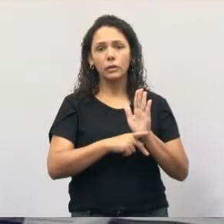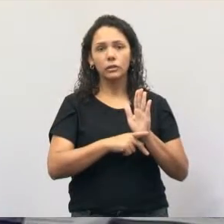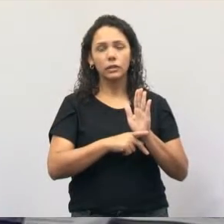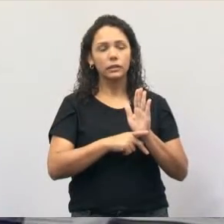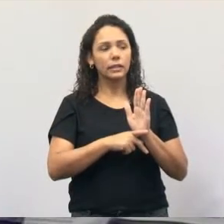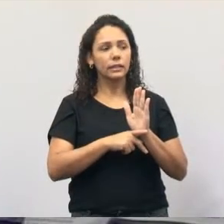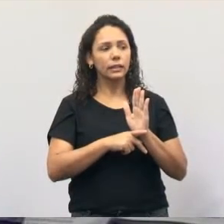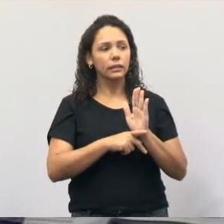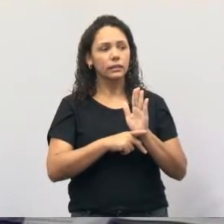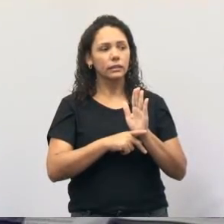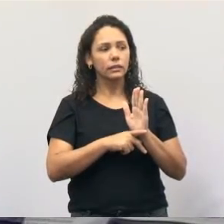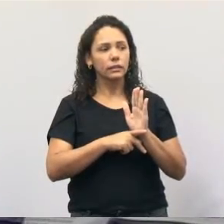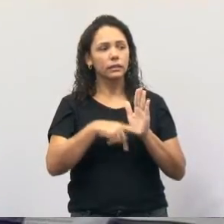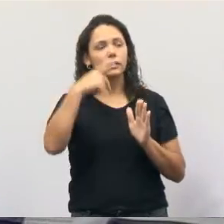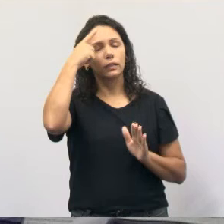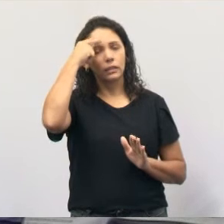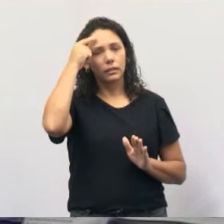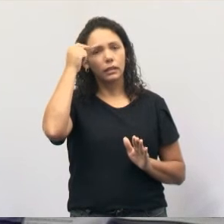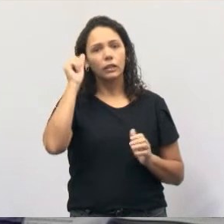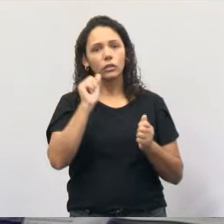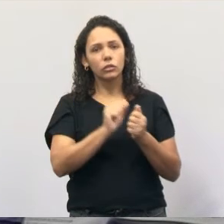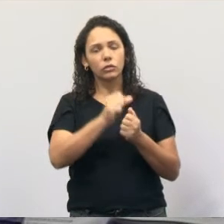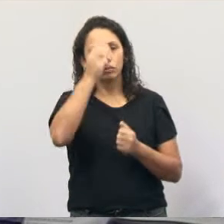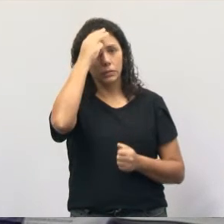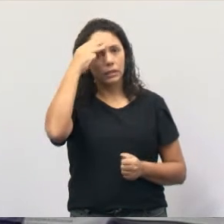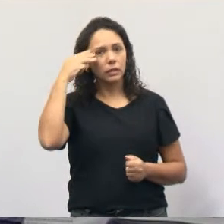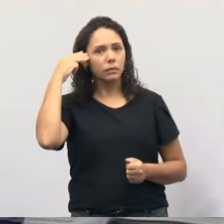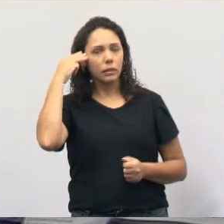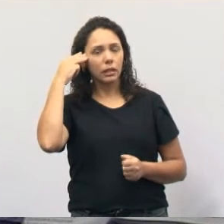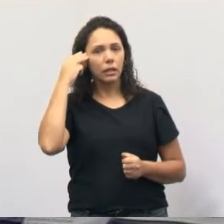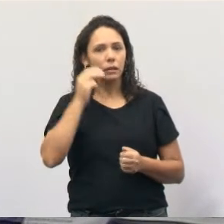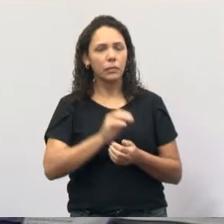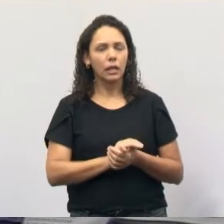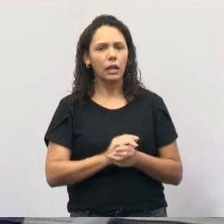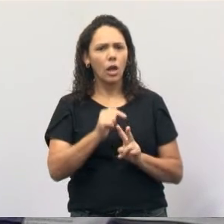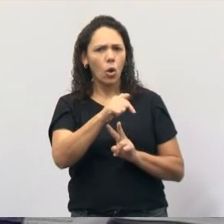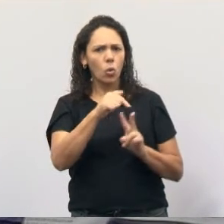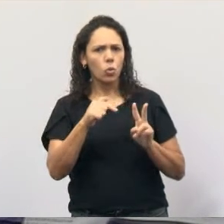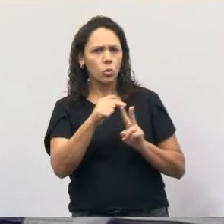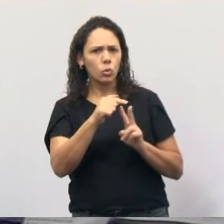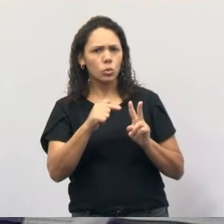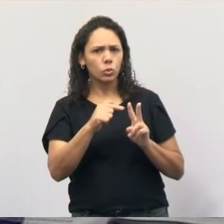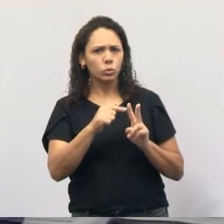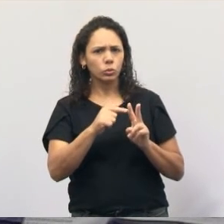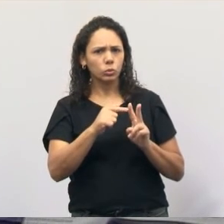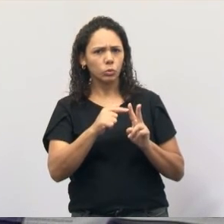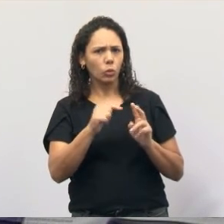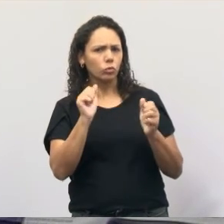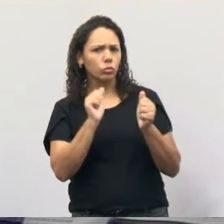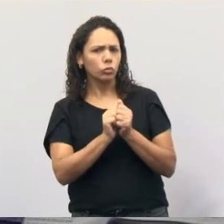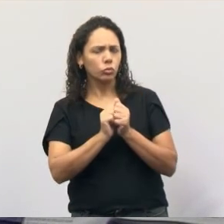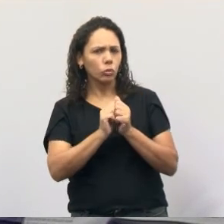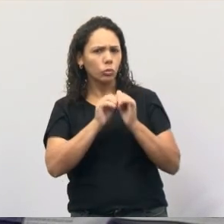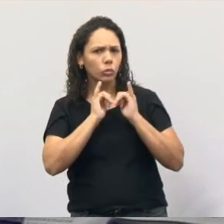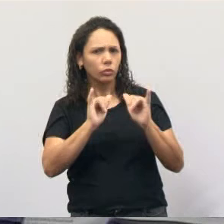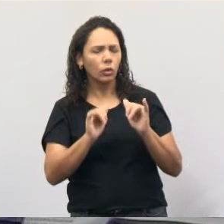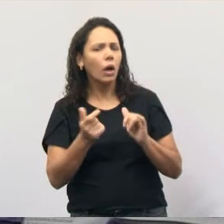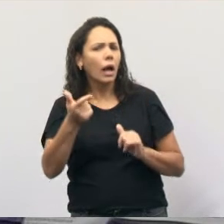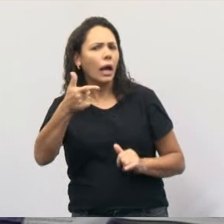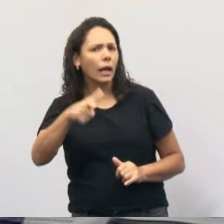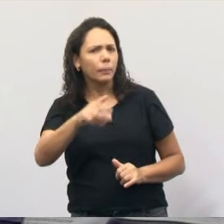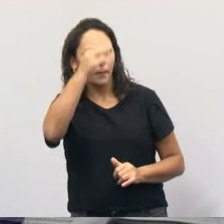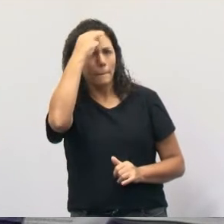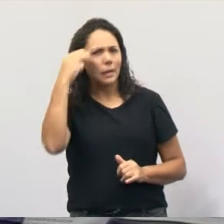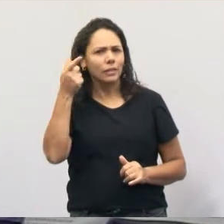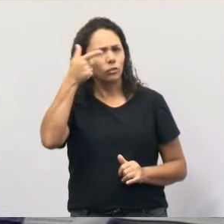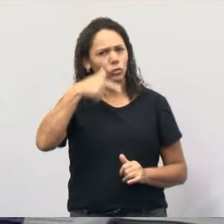Maria Amélia foi lá junto com o Sazaki e falou na tribuna, depois ela voltou de novo. Eu acho que isso aí não está no regimento da casa. Quando